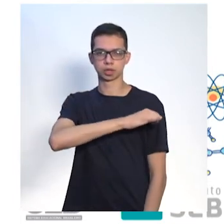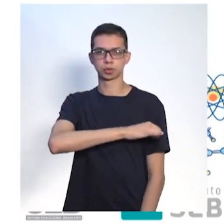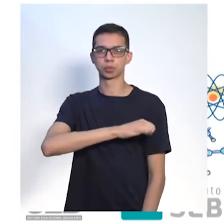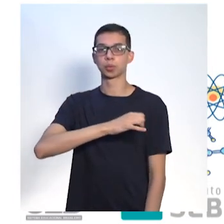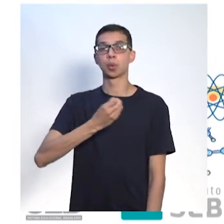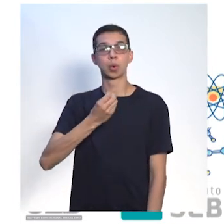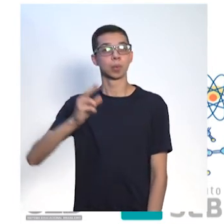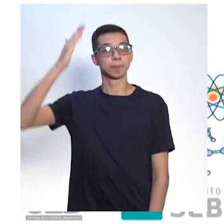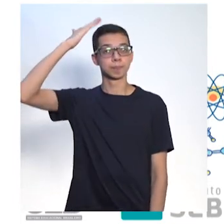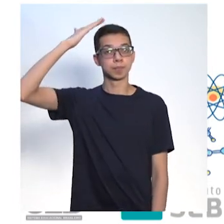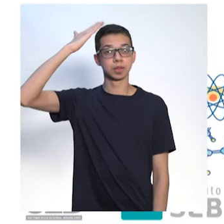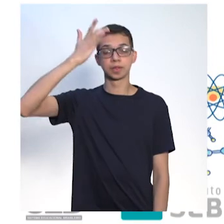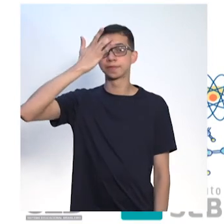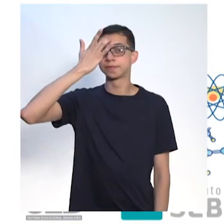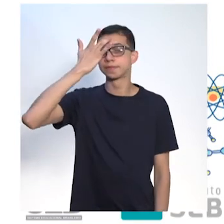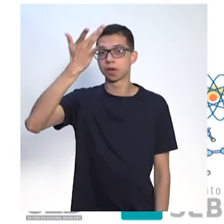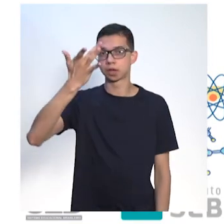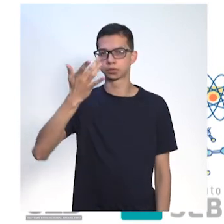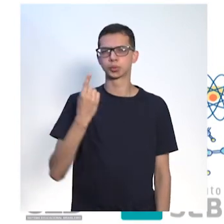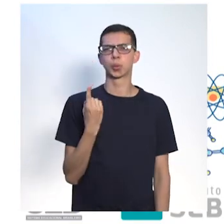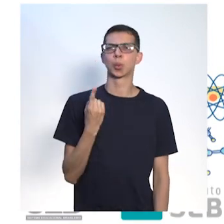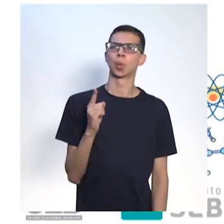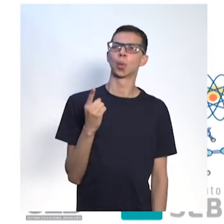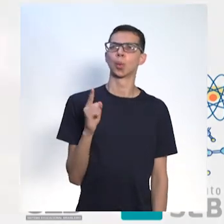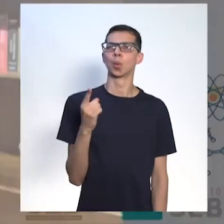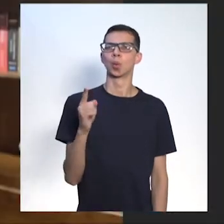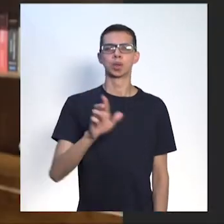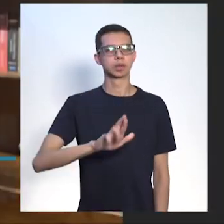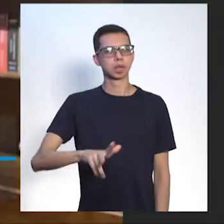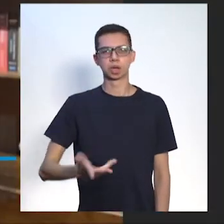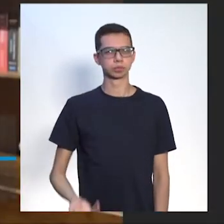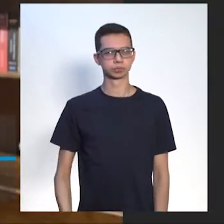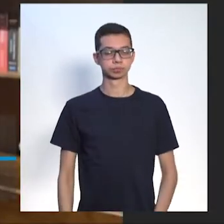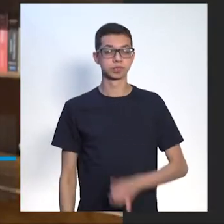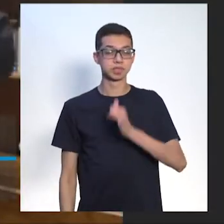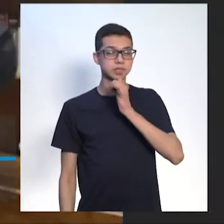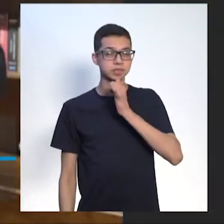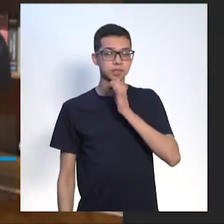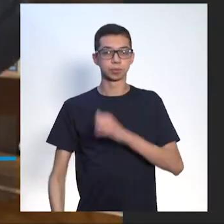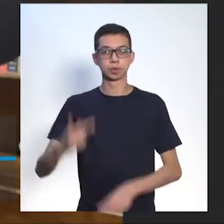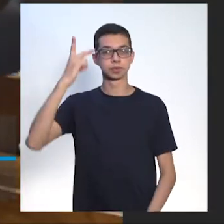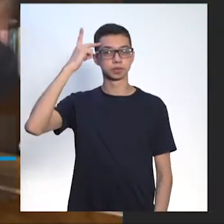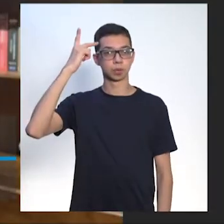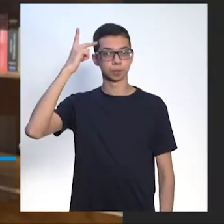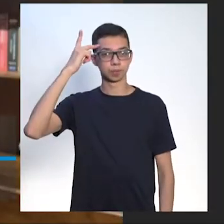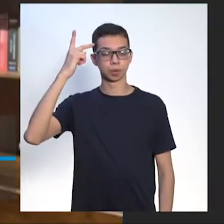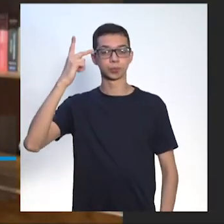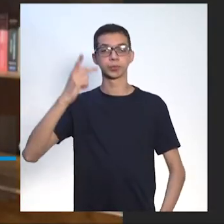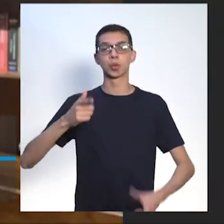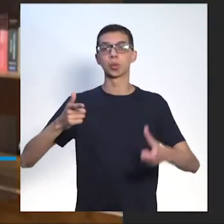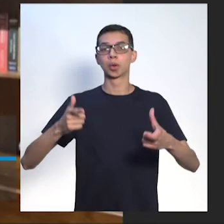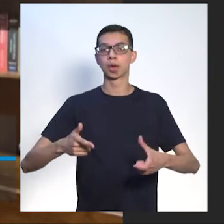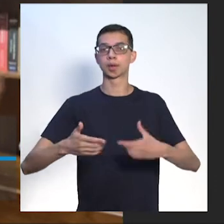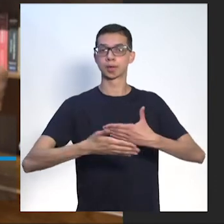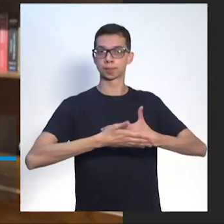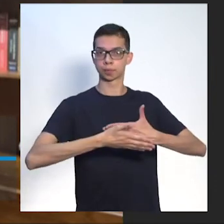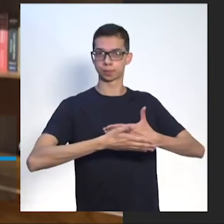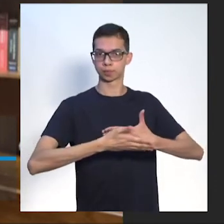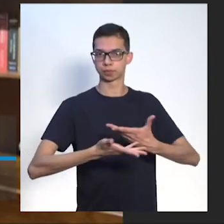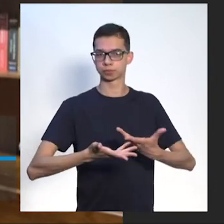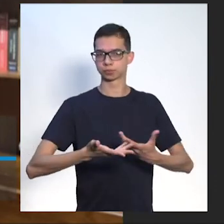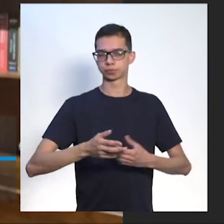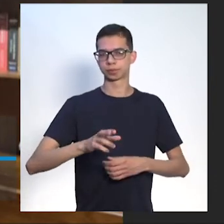Paraná. E não é uma distância tão grande, só para você ter uma ideia. Quem sai de São Paulo para vir para Ribeirão ou para Rio Preto, vai se